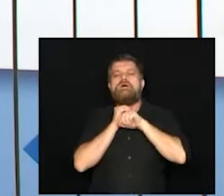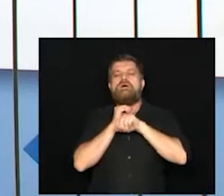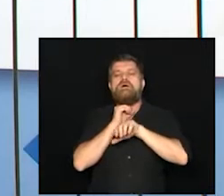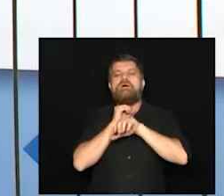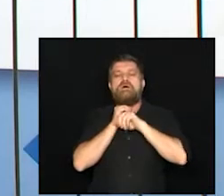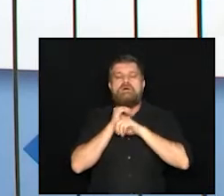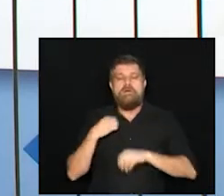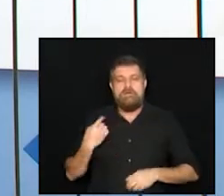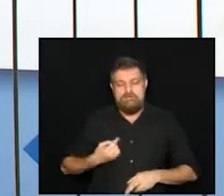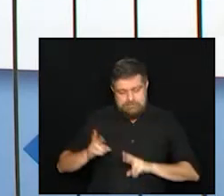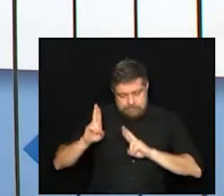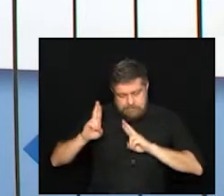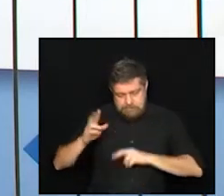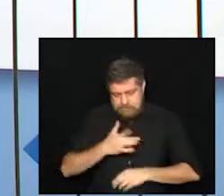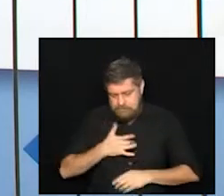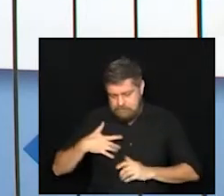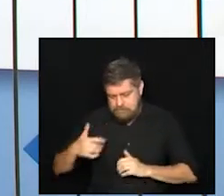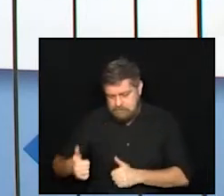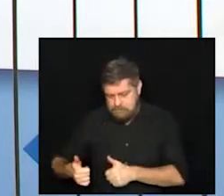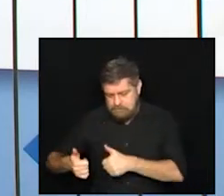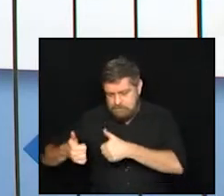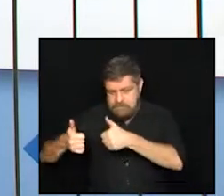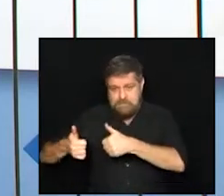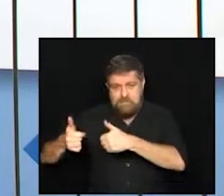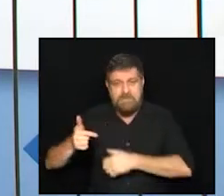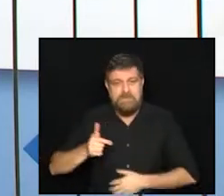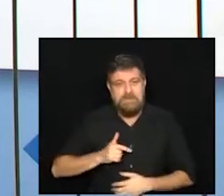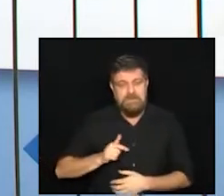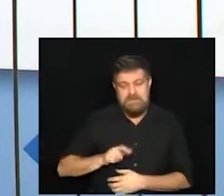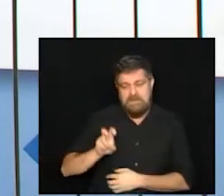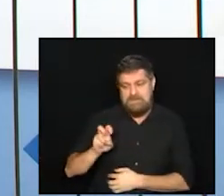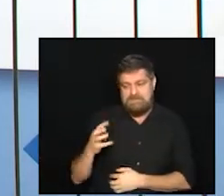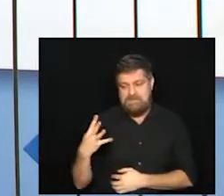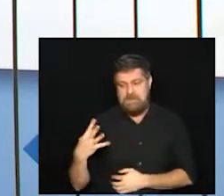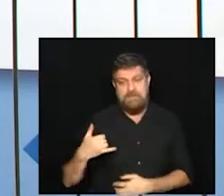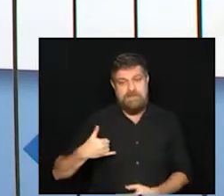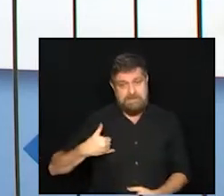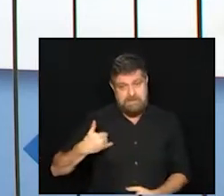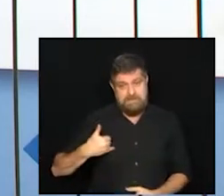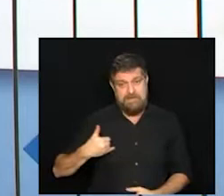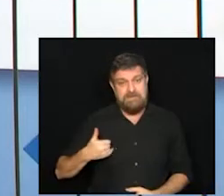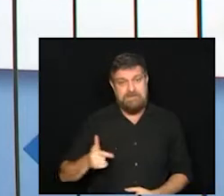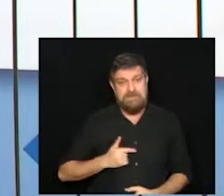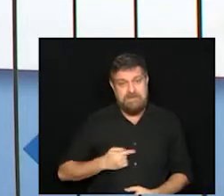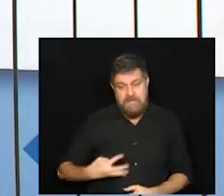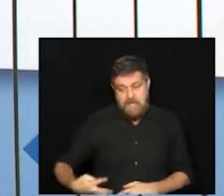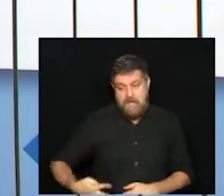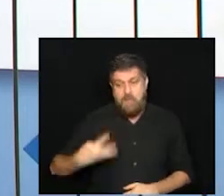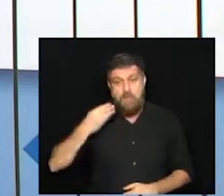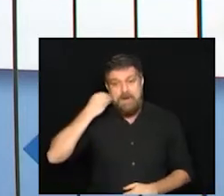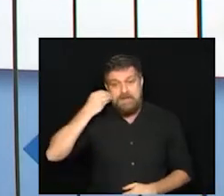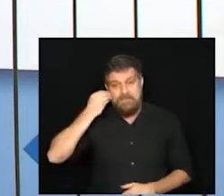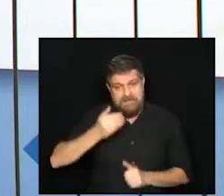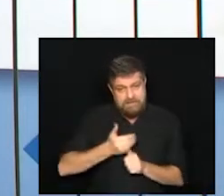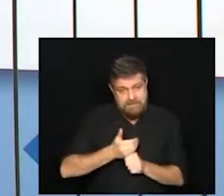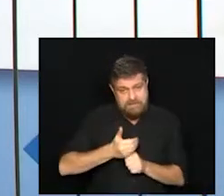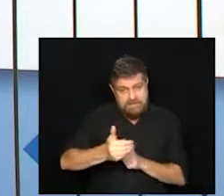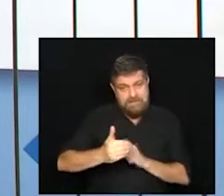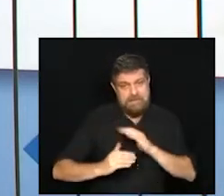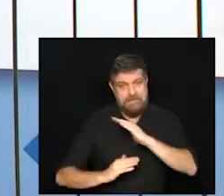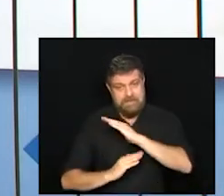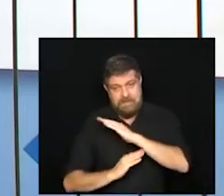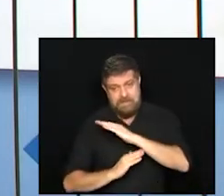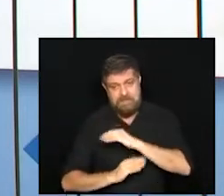pela recuperação do vereador Professor Alberto que tem 54 anos e está em seu quarto mandato na câmara de